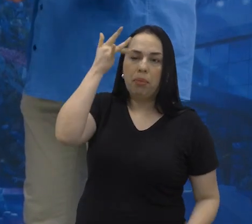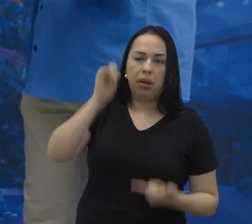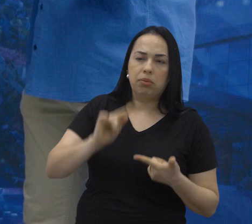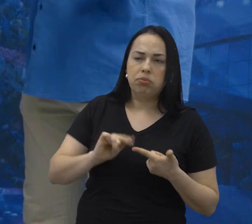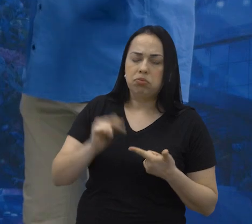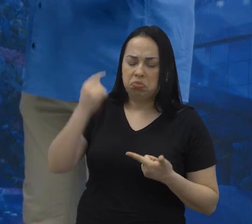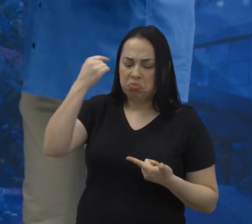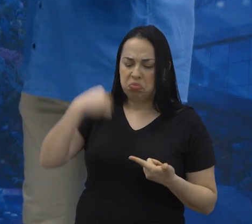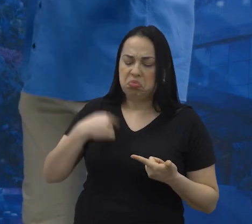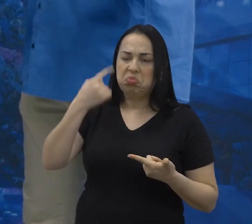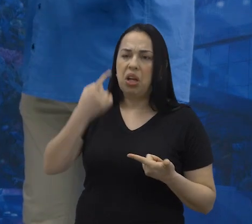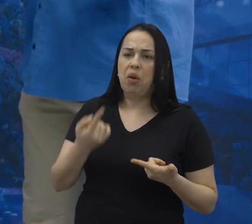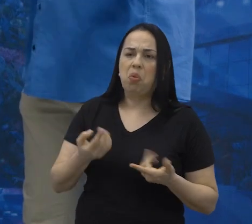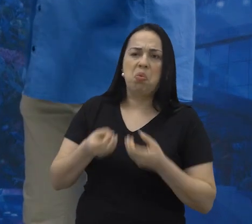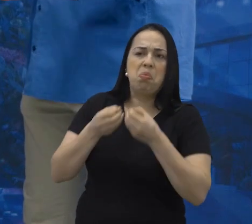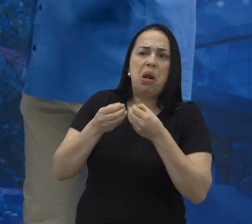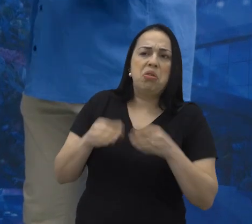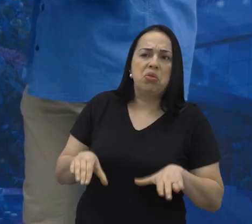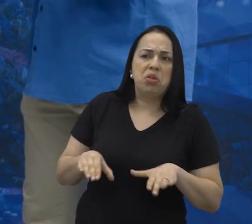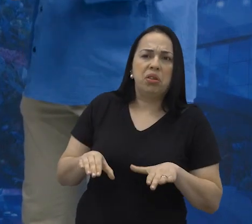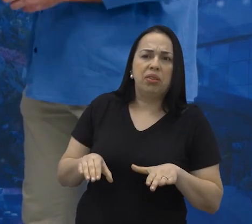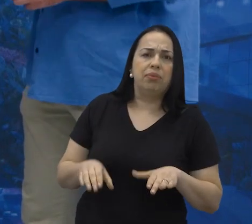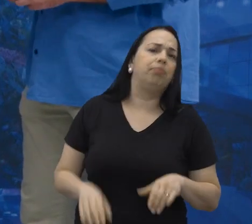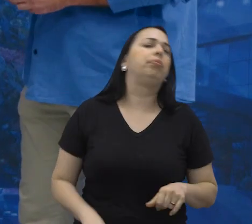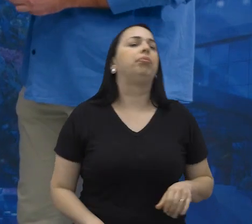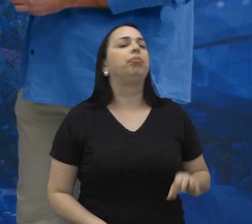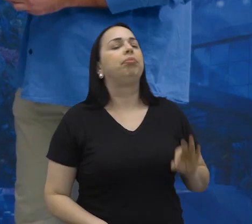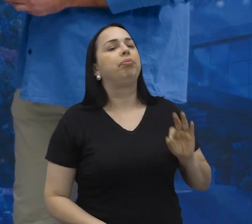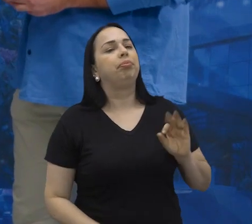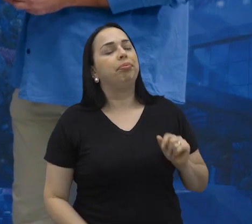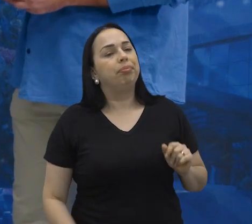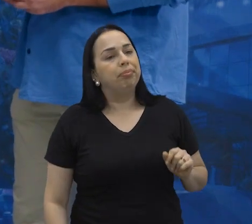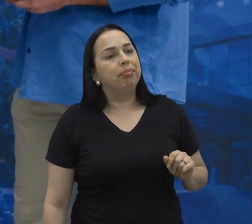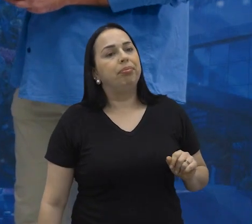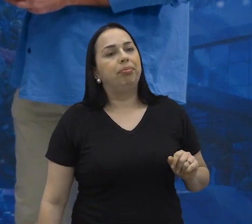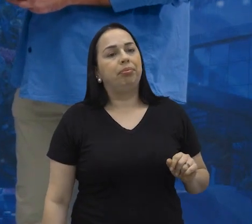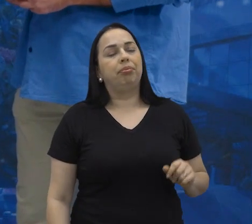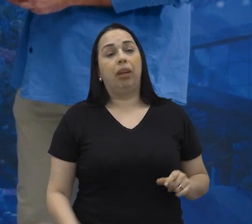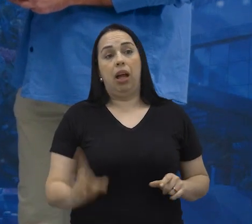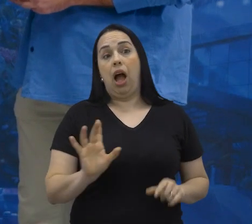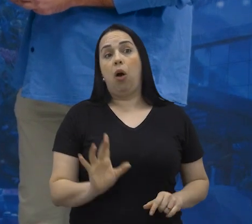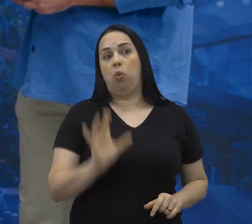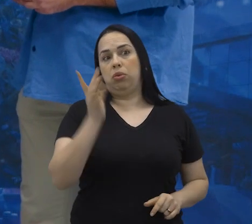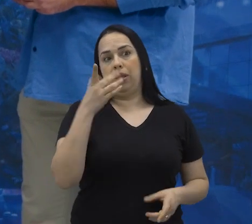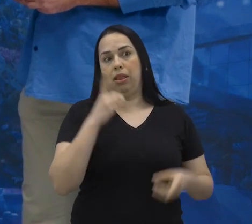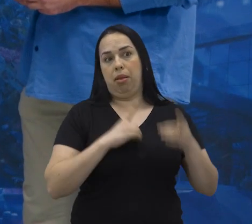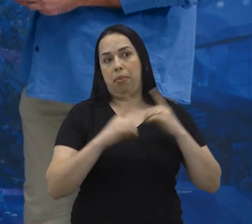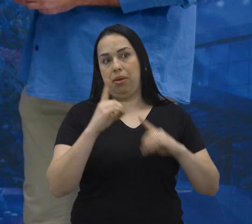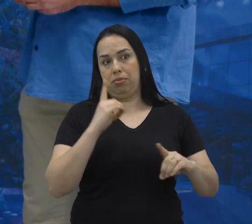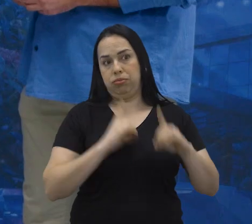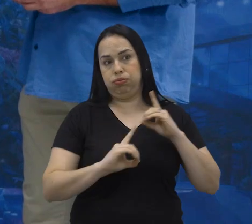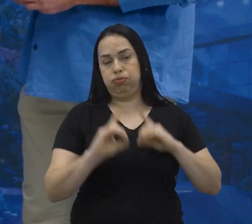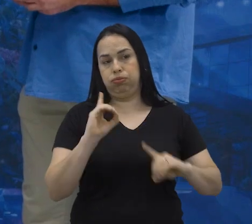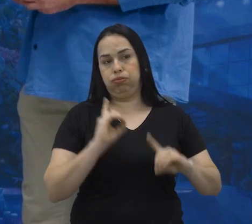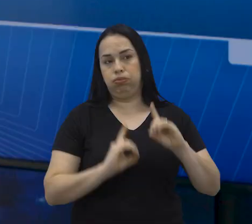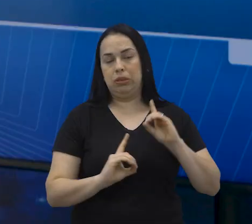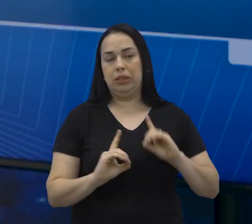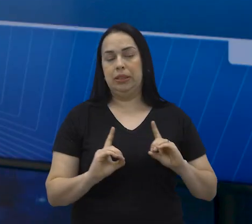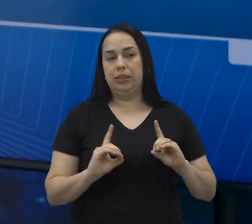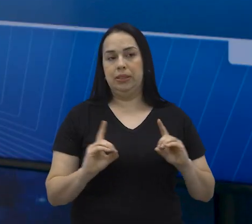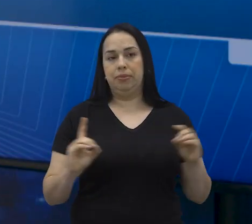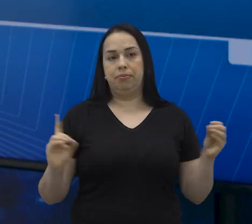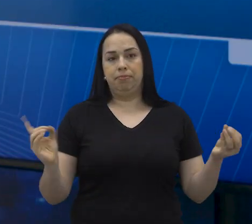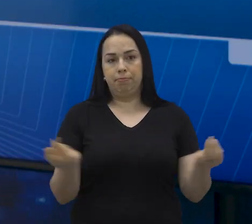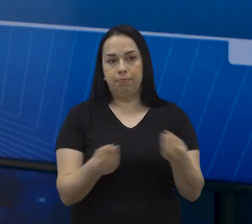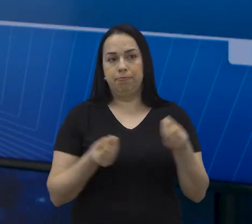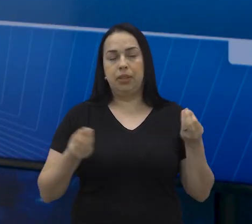e física, quais são os impactos deste abuso? A depressão, né? A depressão maior é algo que